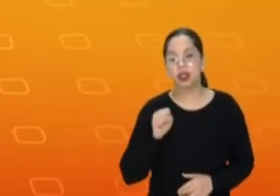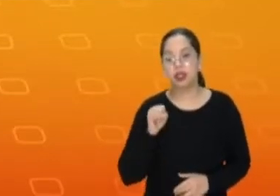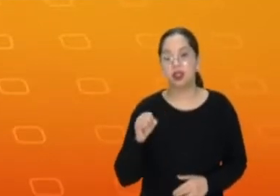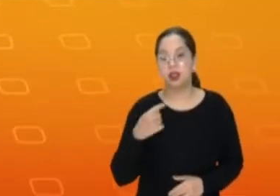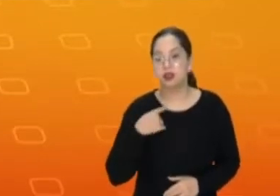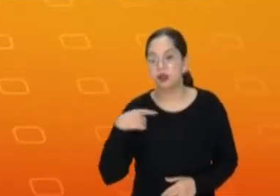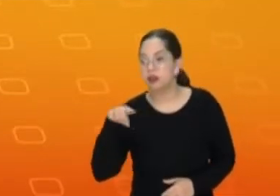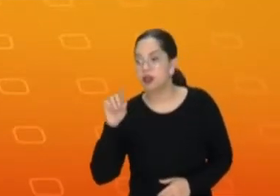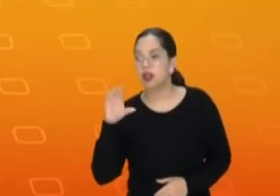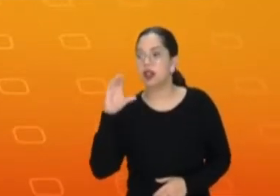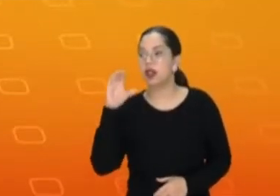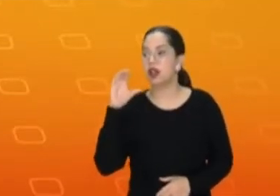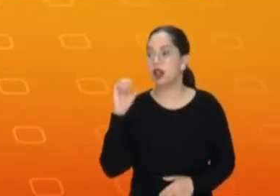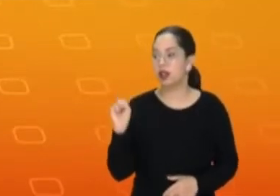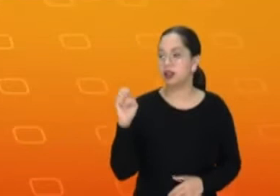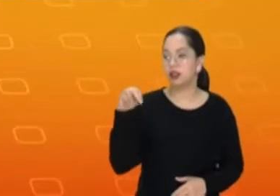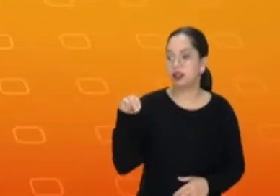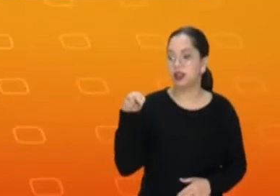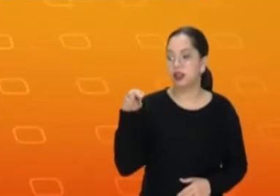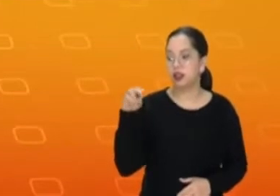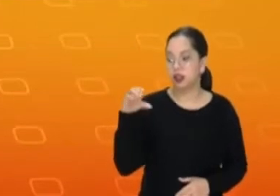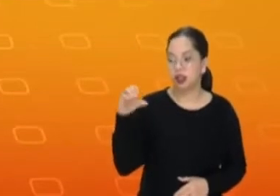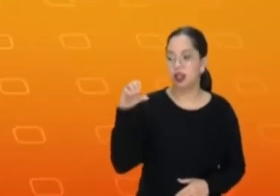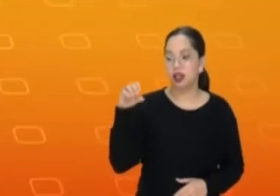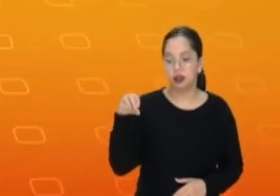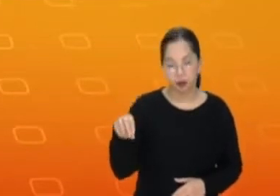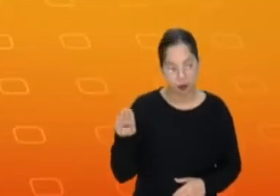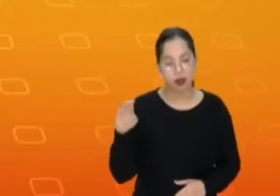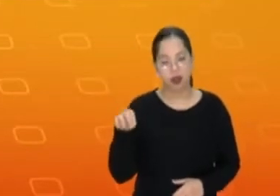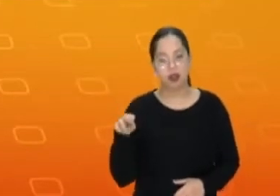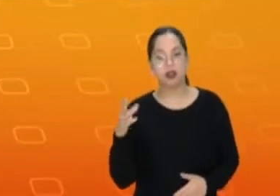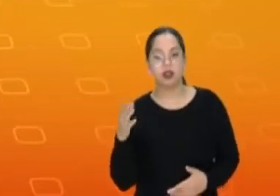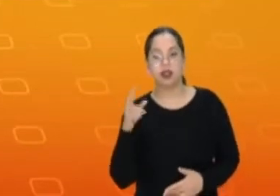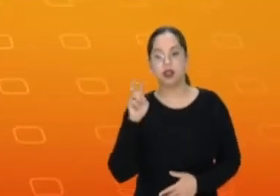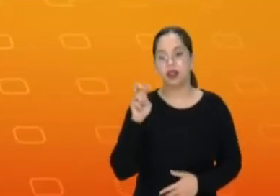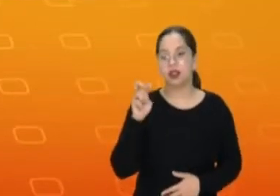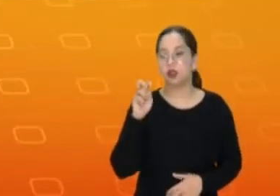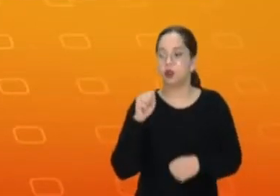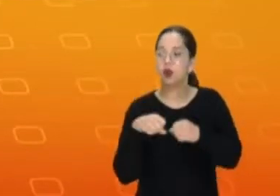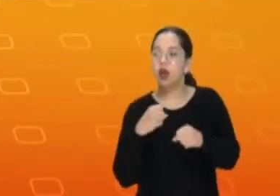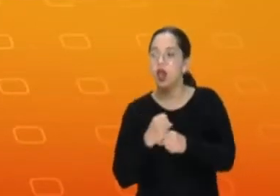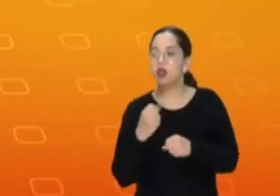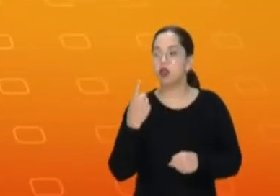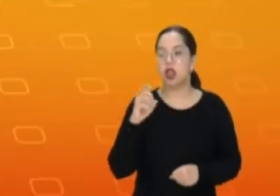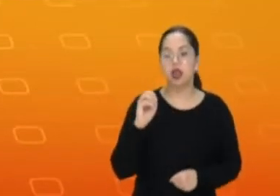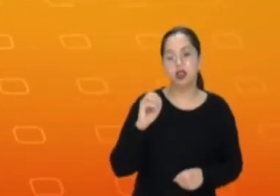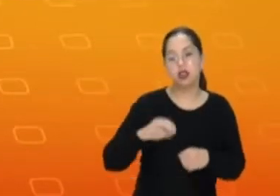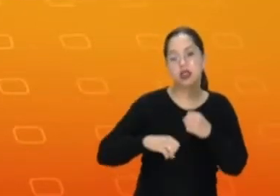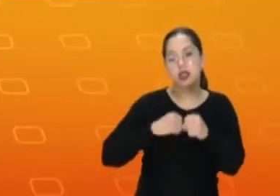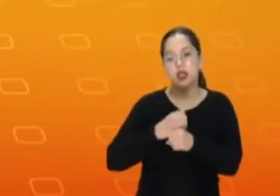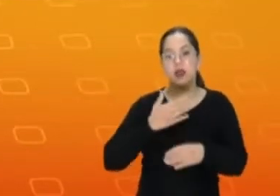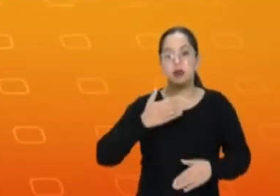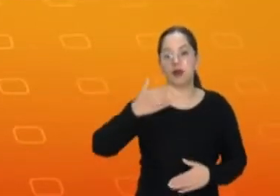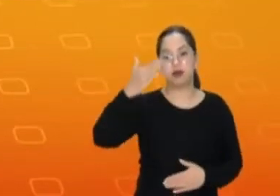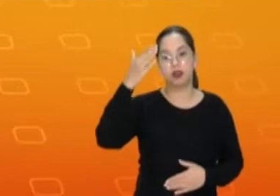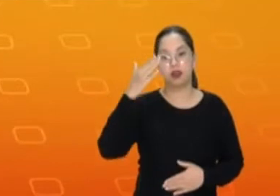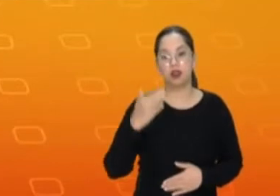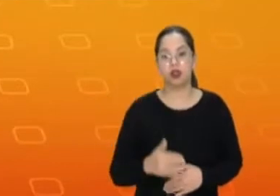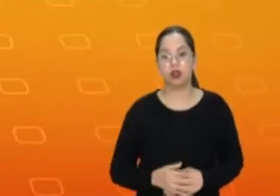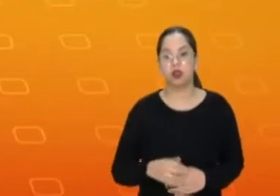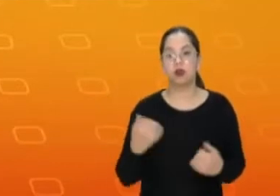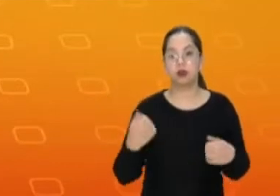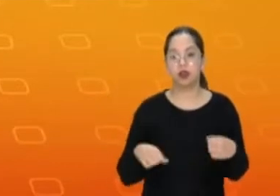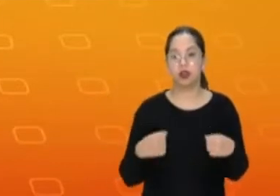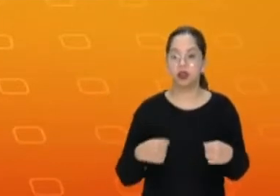daqui 3, 5, 10 anos, né? Então, e aí você está tentando sempre, acho que potencializar